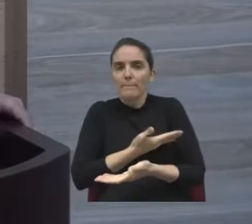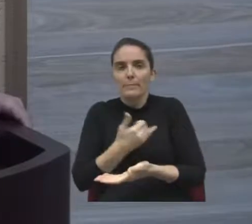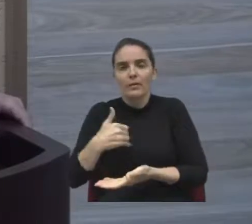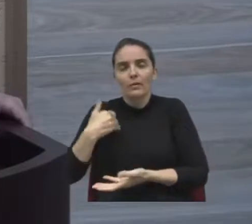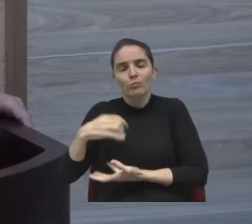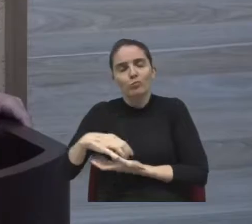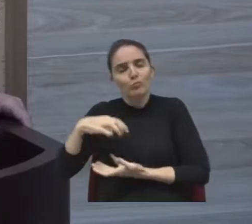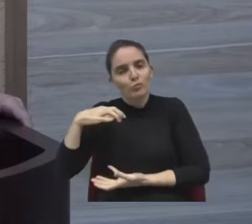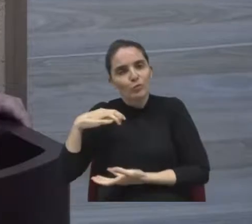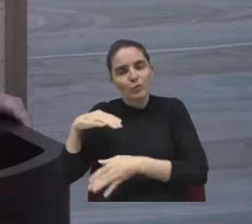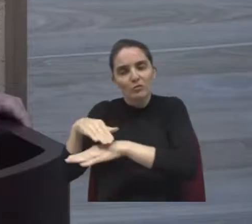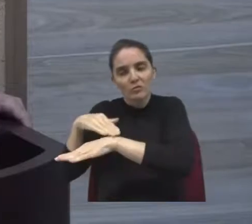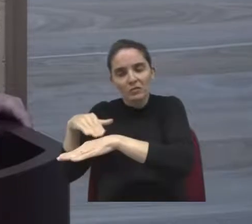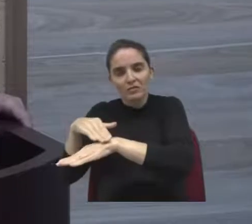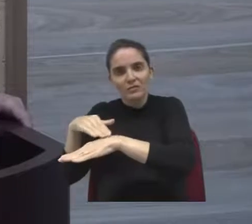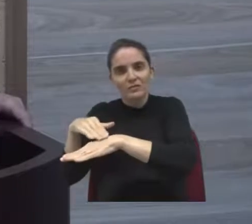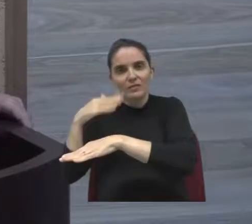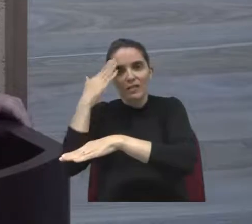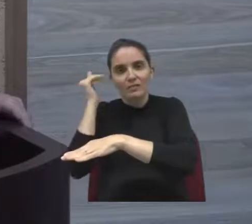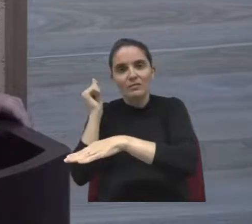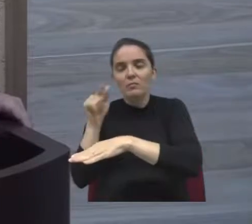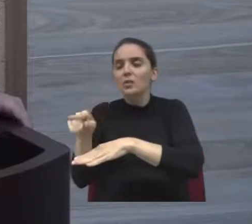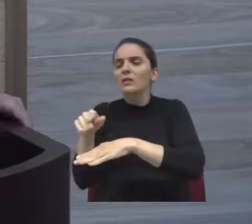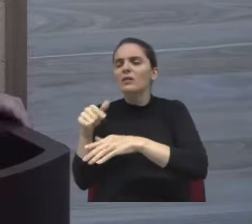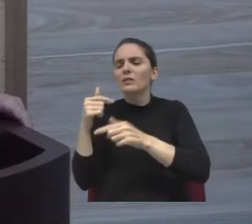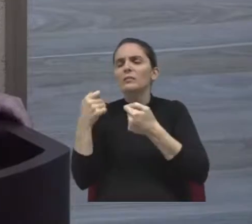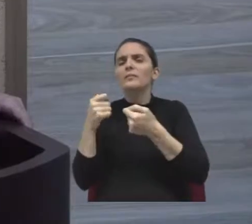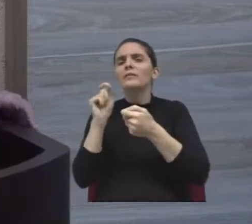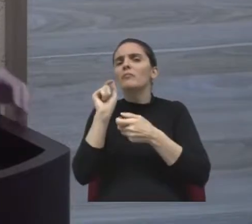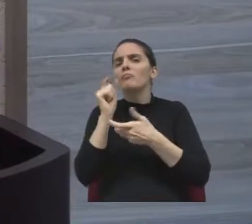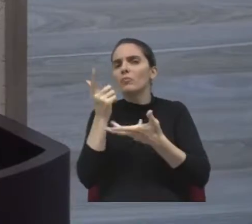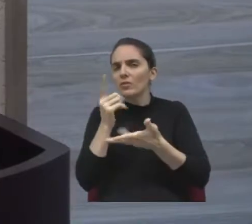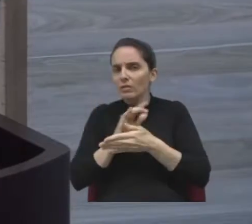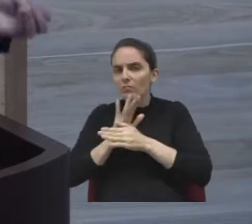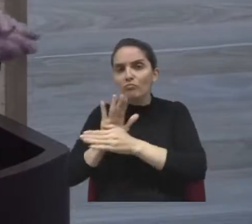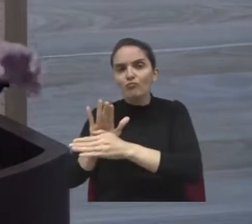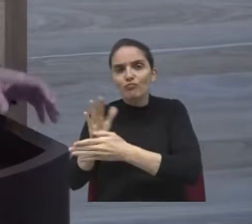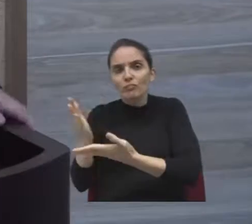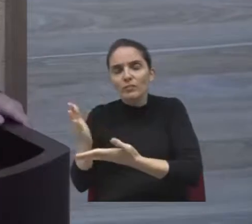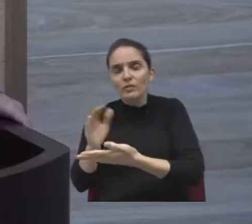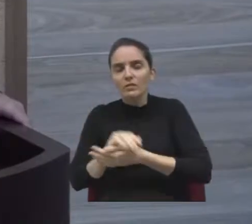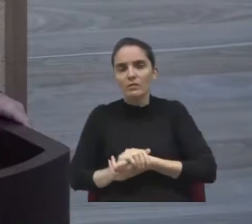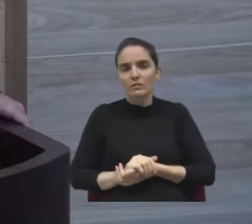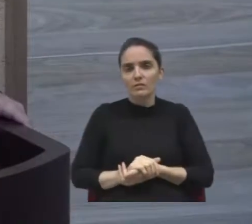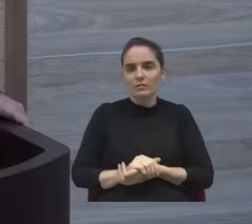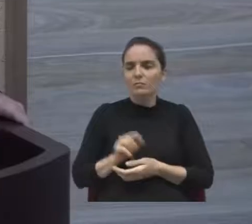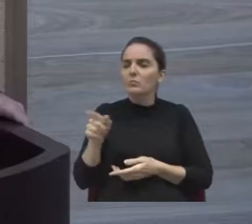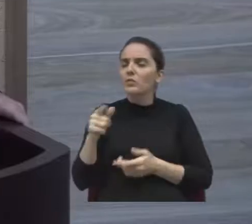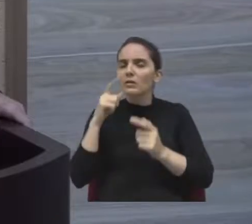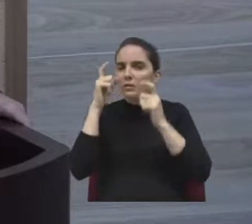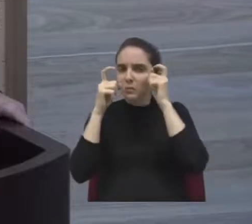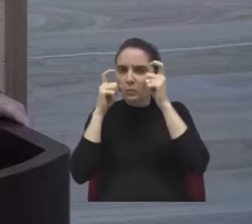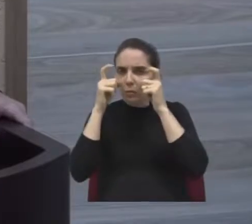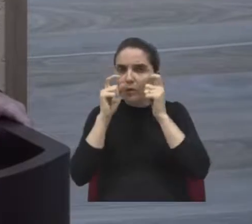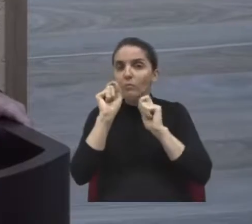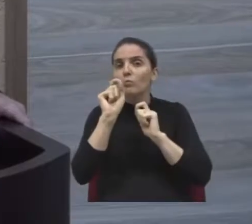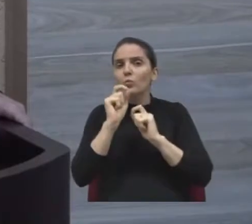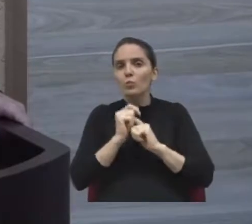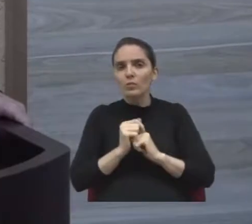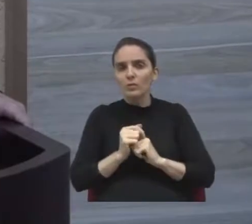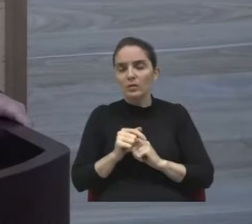suas reais necessidades, quais são as suas preocupações quais são suas